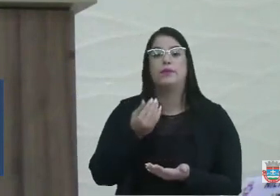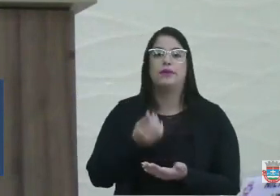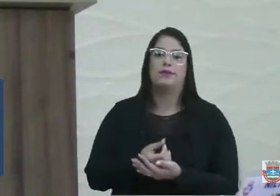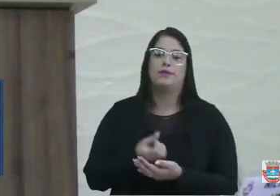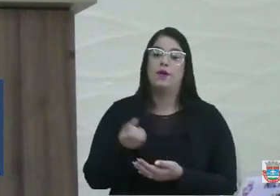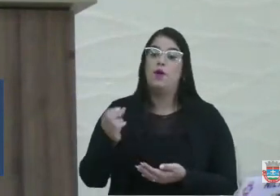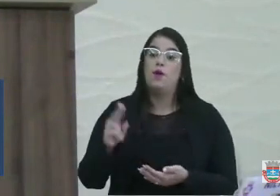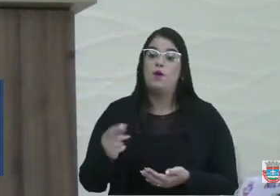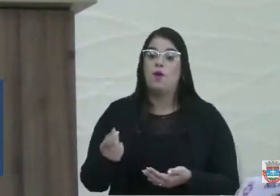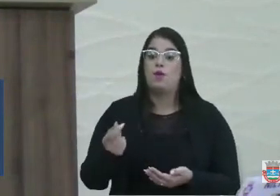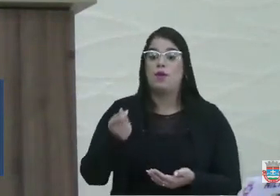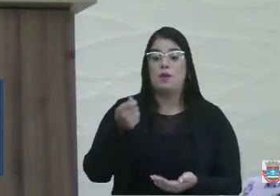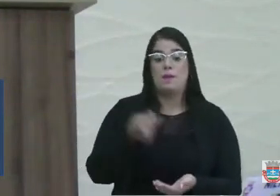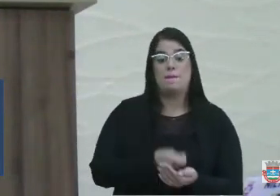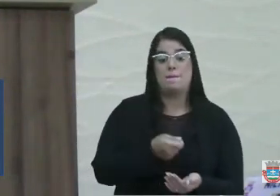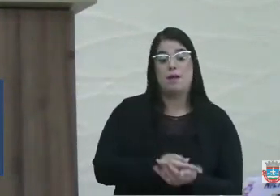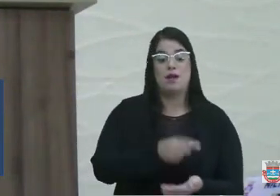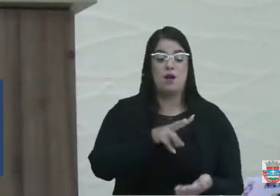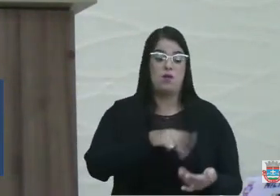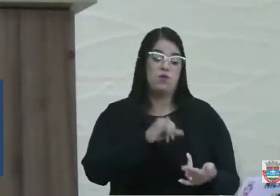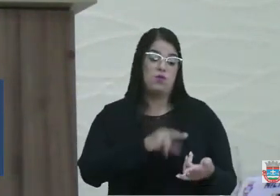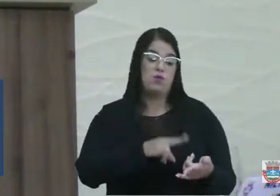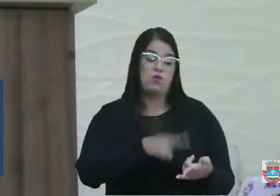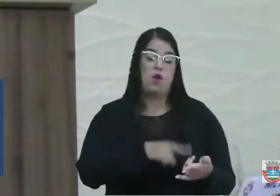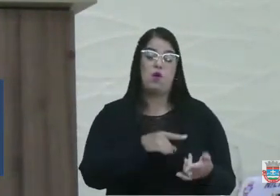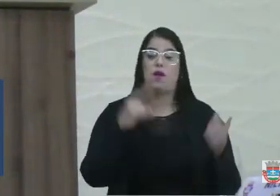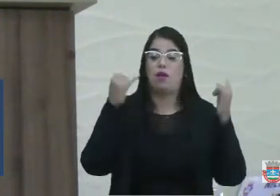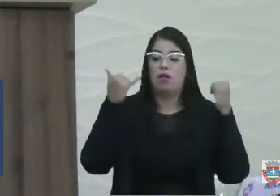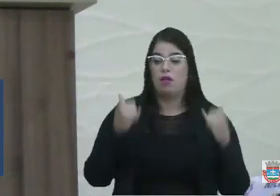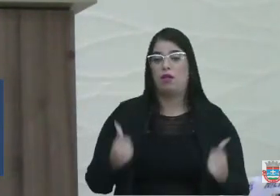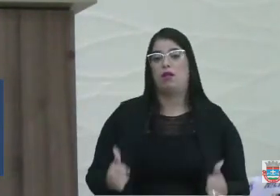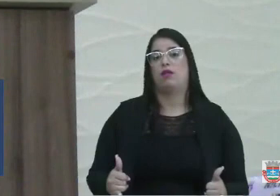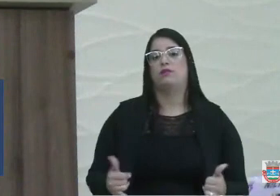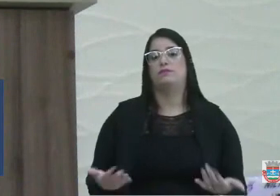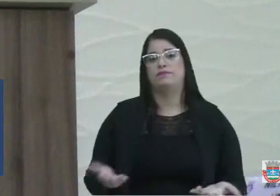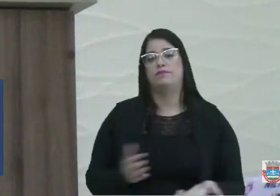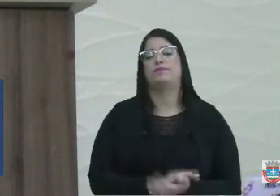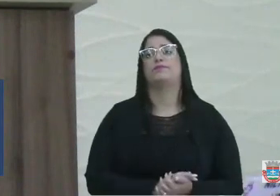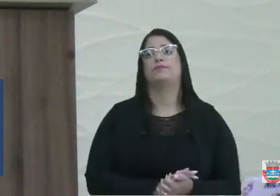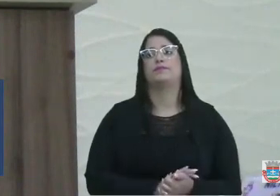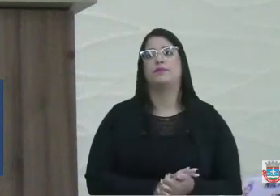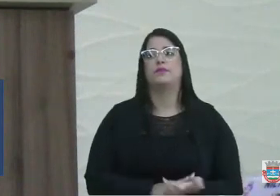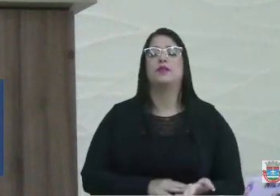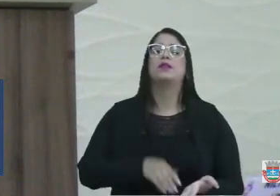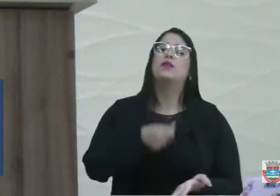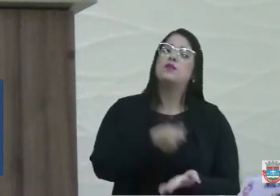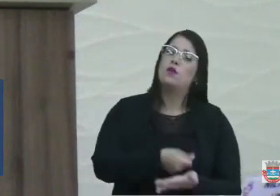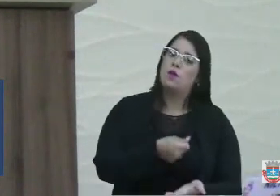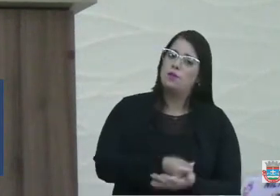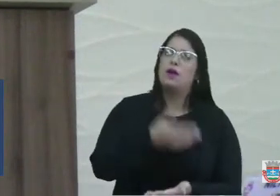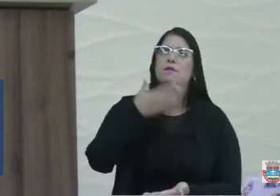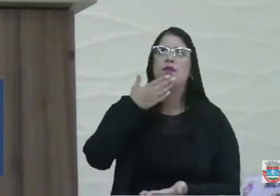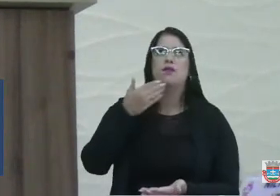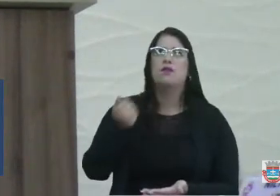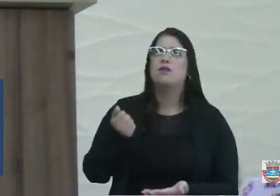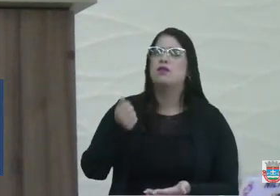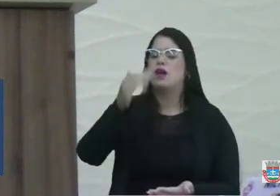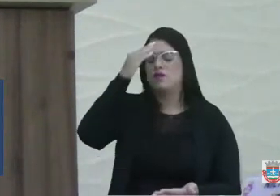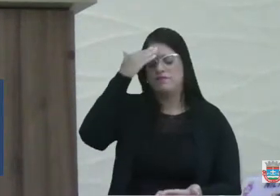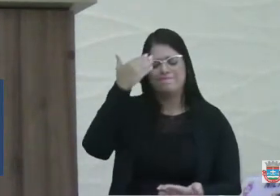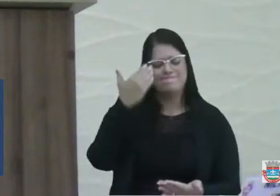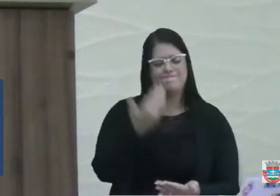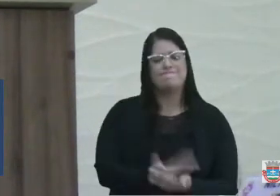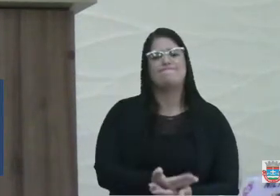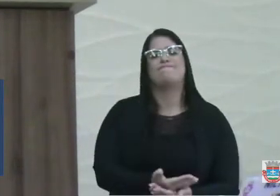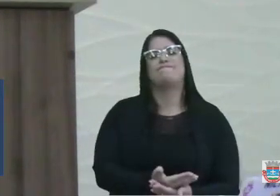um dinheiro de comprar. E nos liga, nos pede, a gente vai cobrar, isso vai melhorar, eu acredito, quando